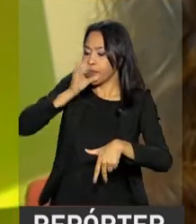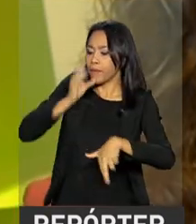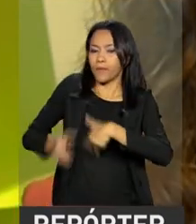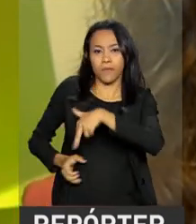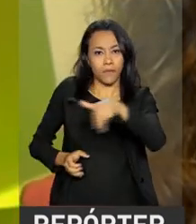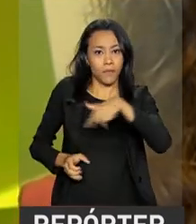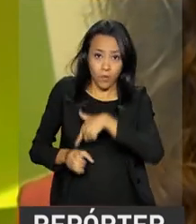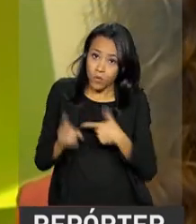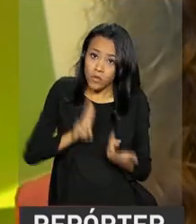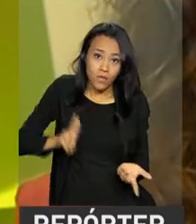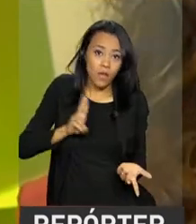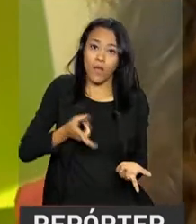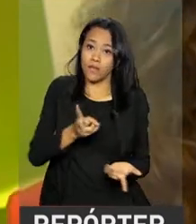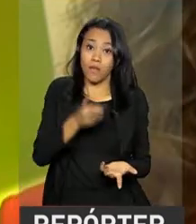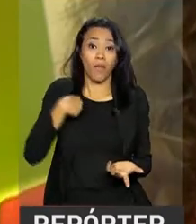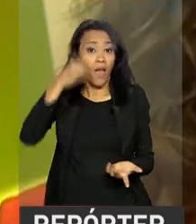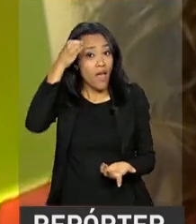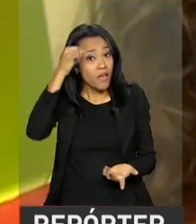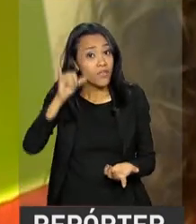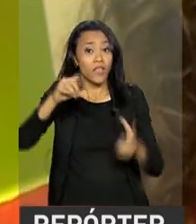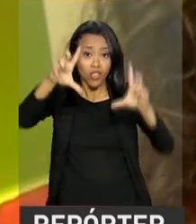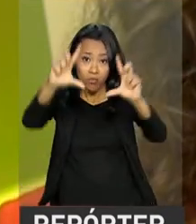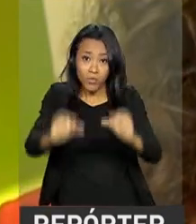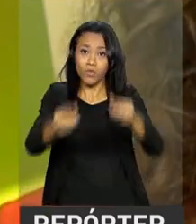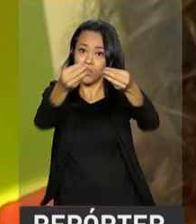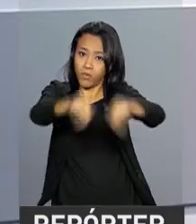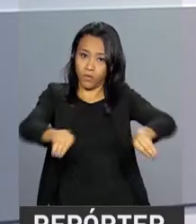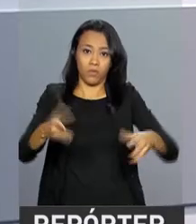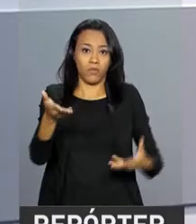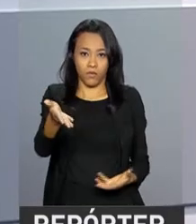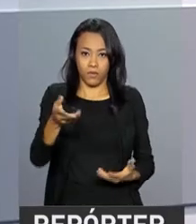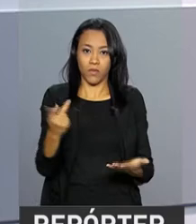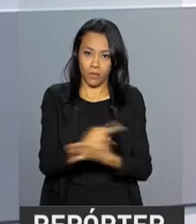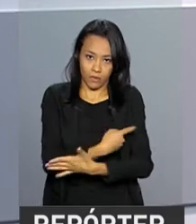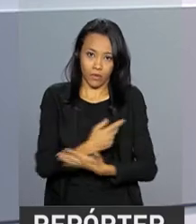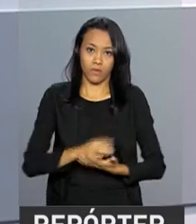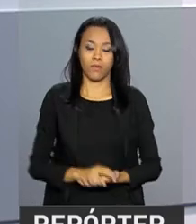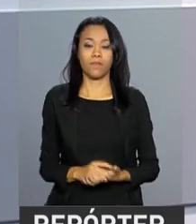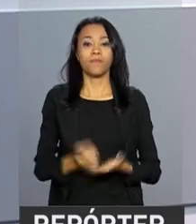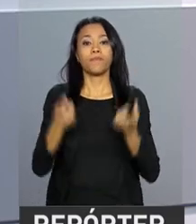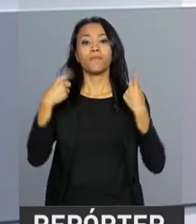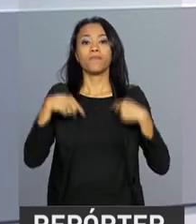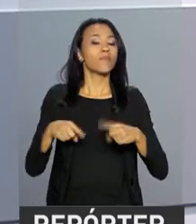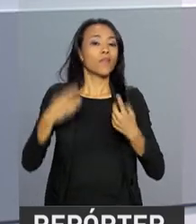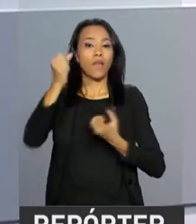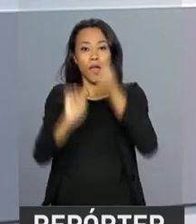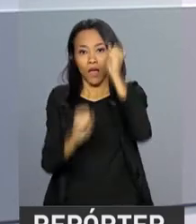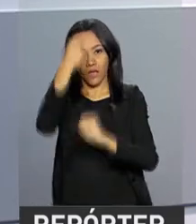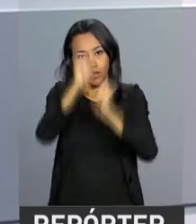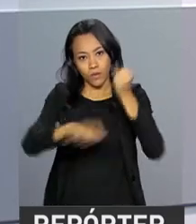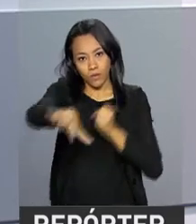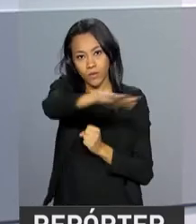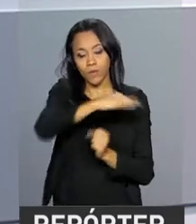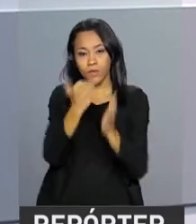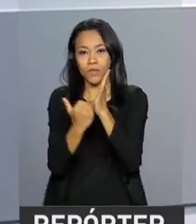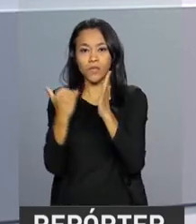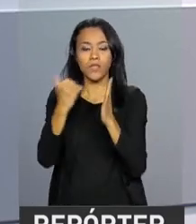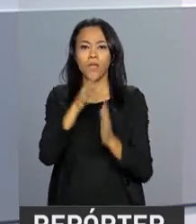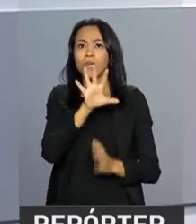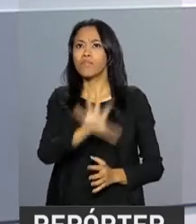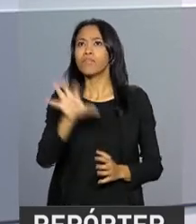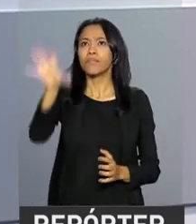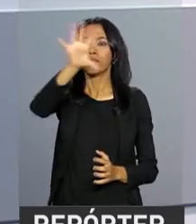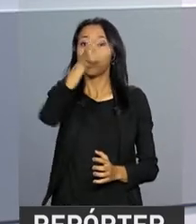diminuir o nosso impacto no ambiente com relação ao lixo a produção industrial cresceu em seis regiões em